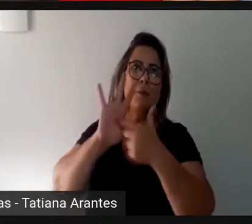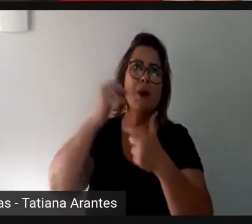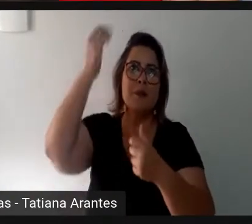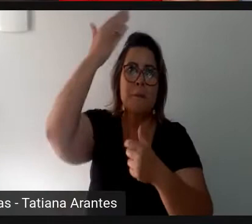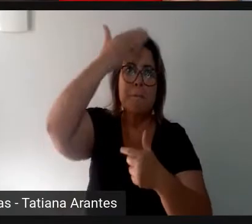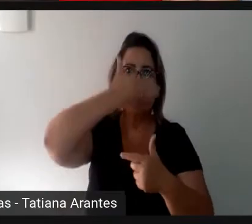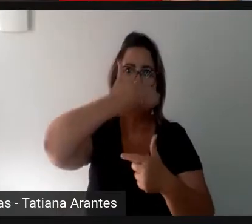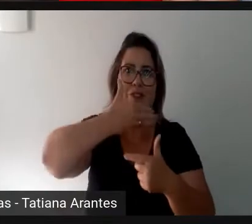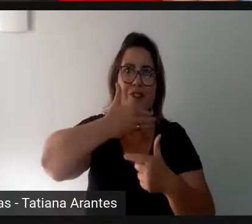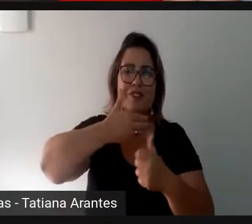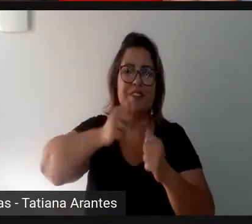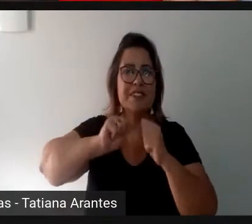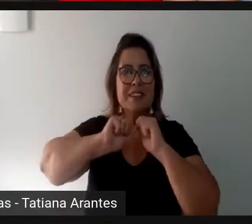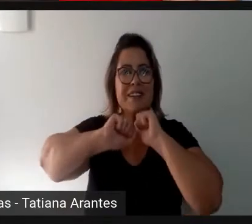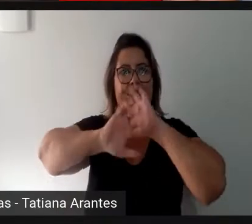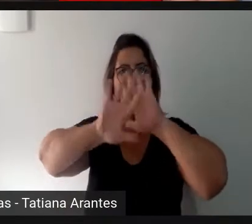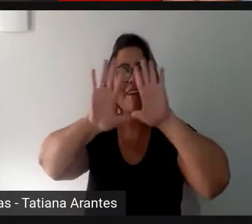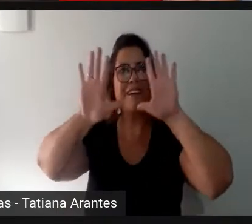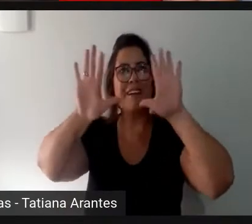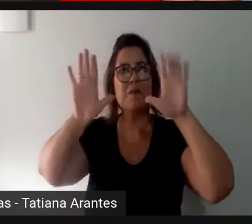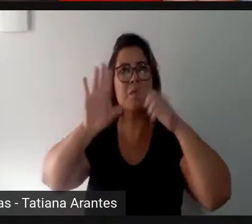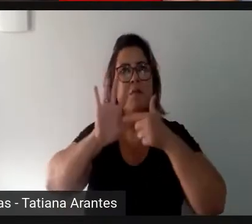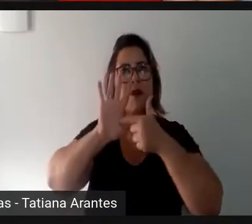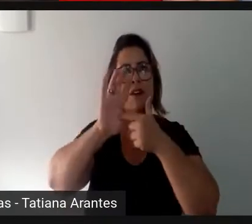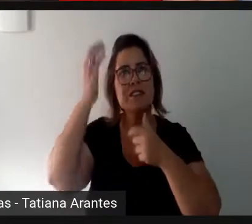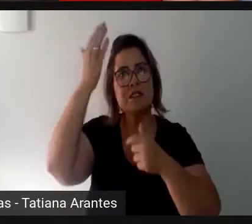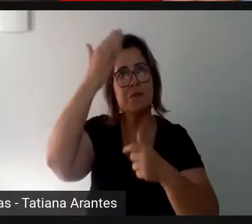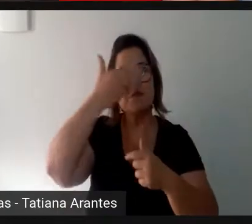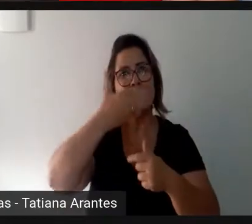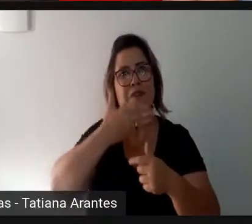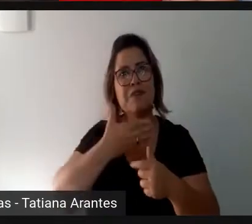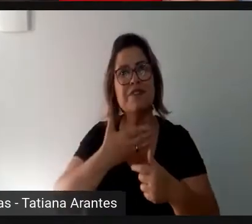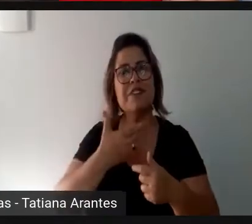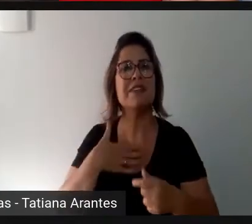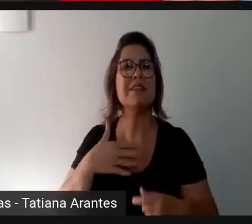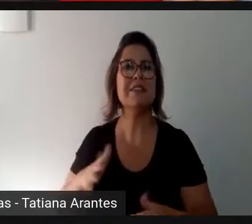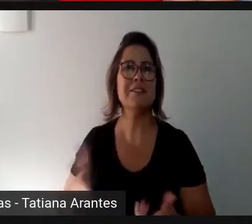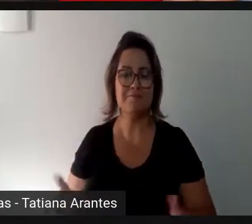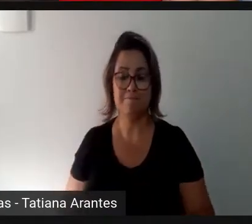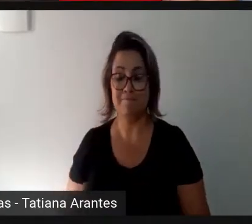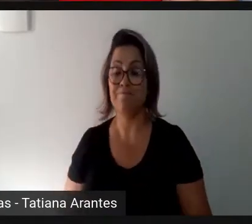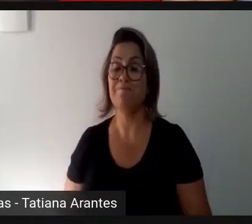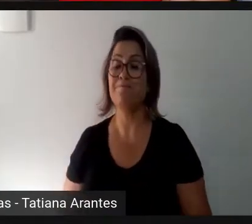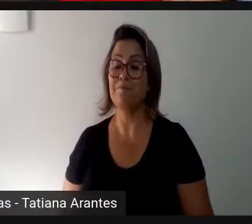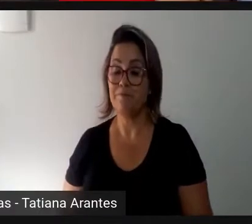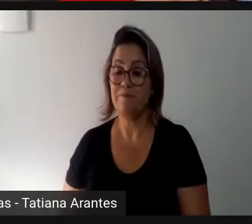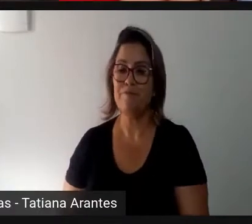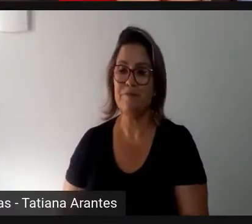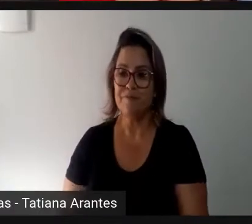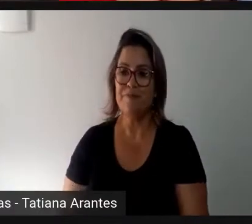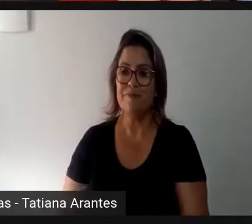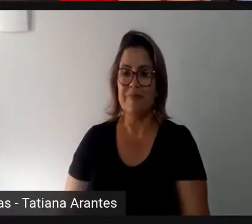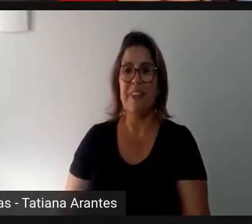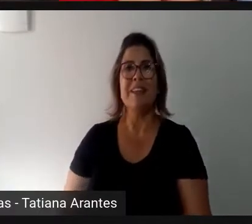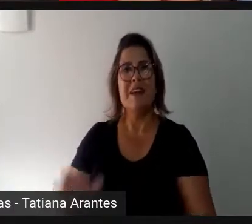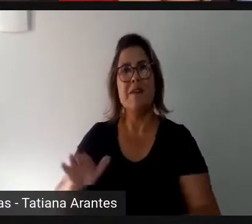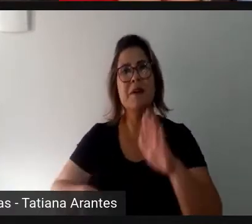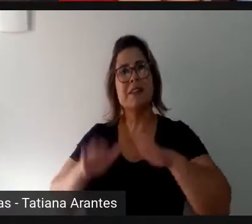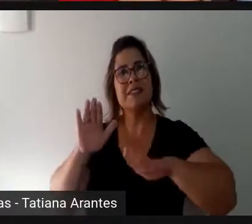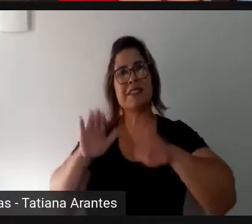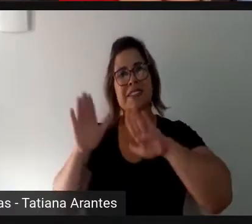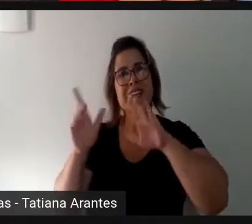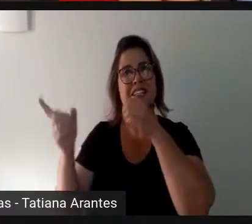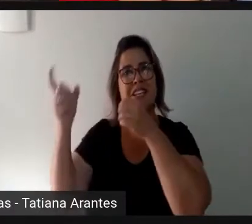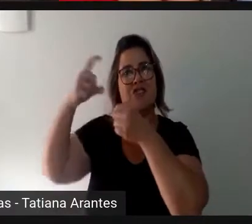seja accountable. Rafael, você tocou num ponto que para mmim é fundamental. Às vezes a gente, como jurídico, manda muito processo de volta para o